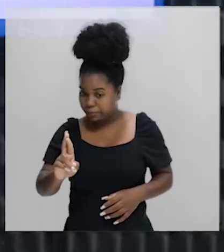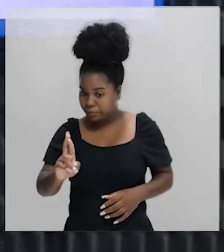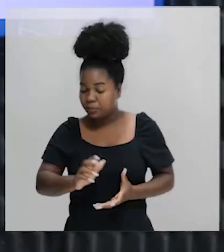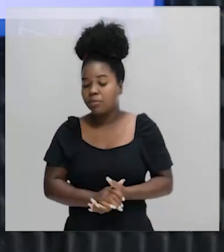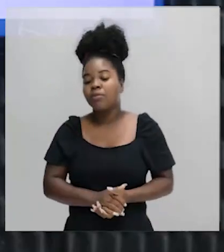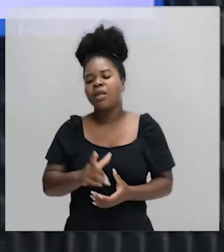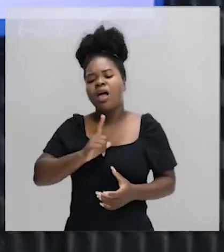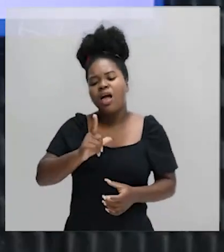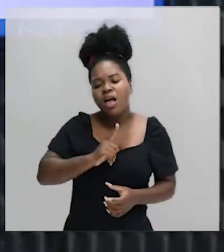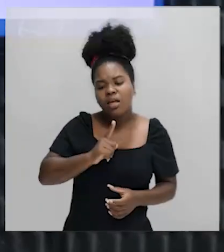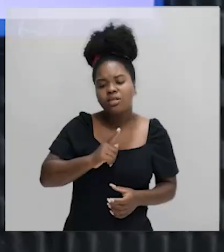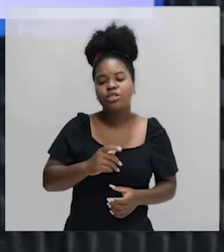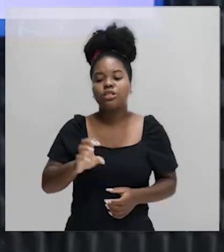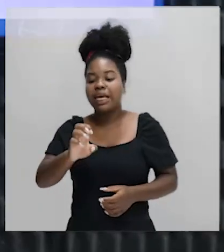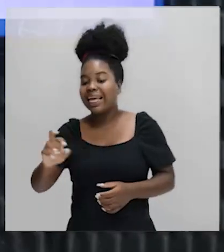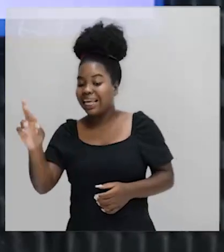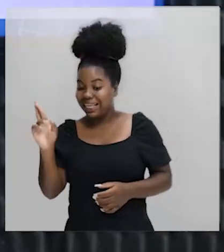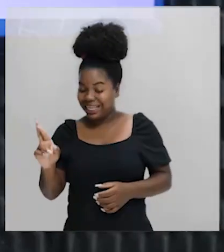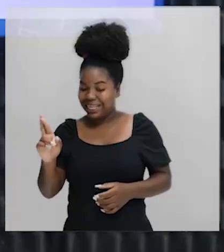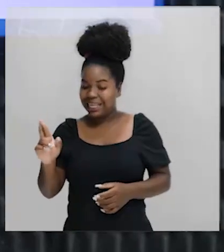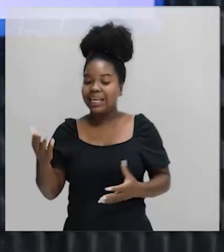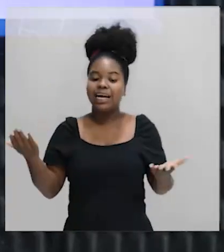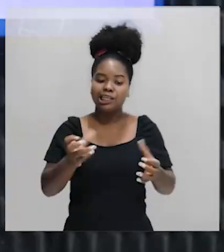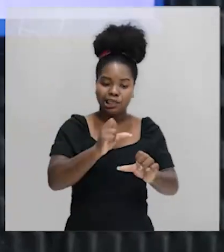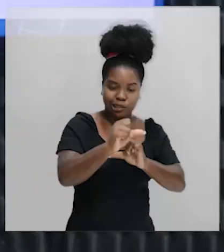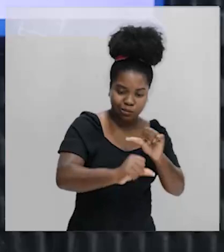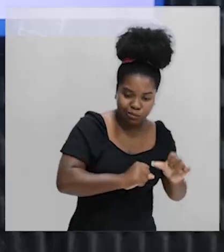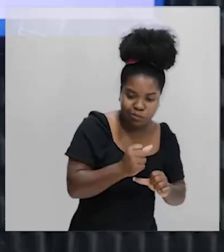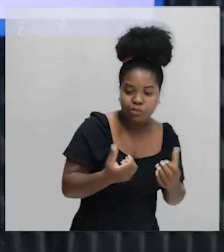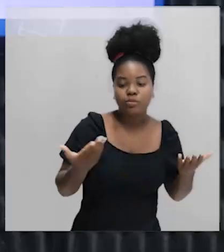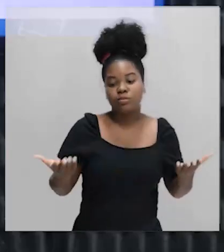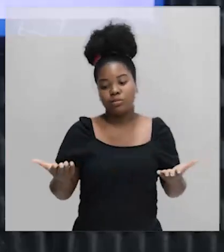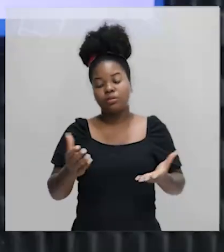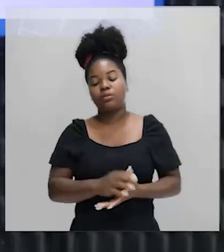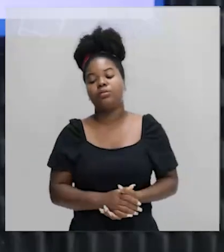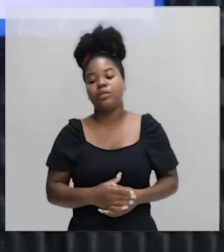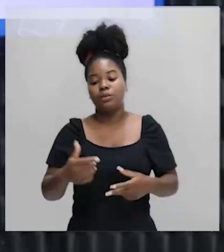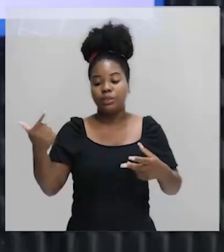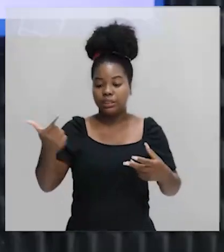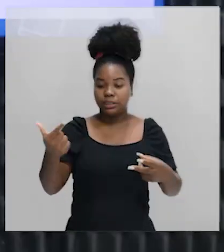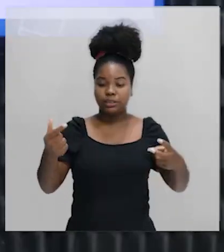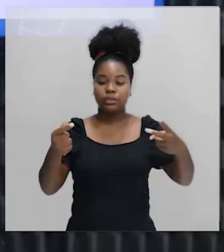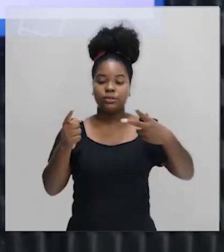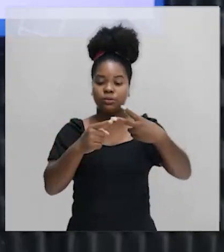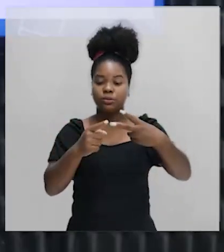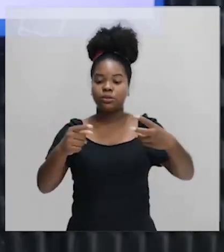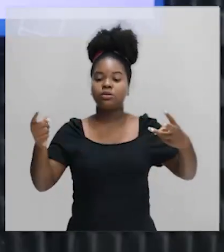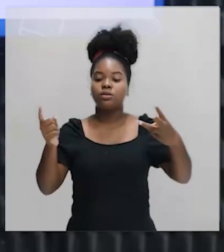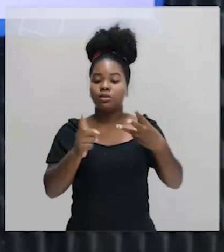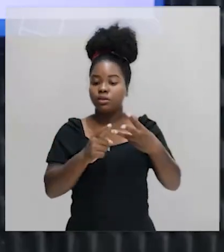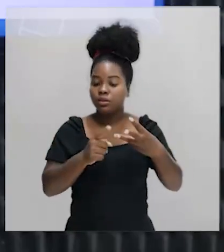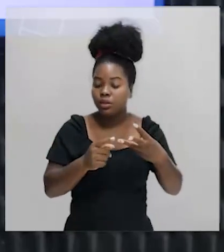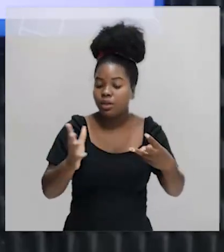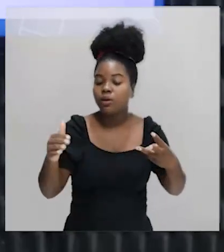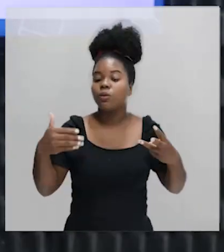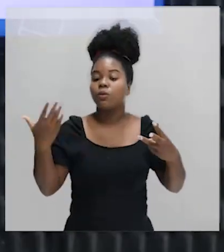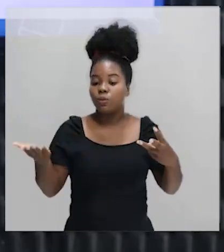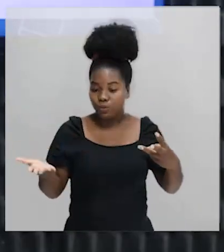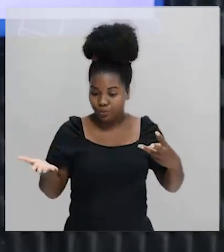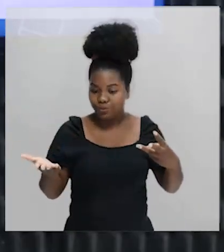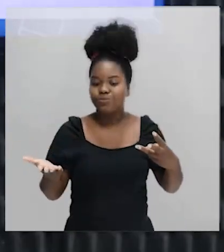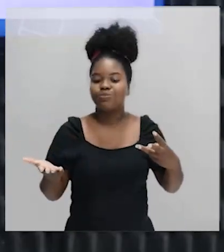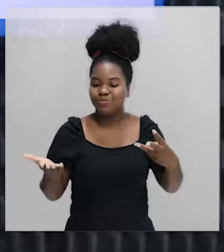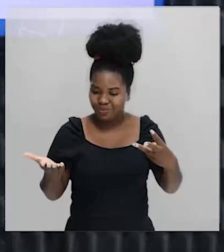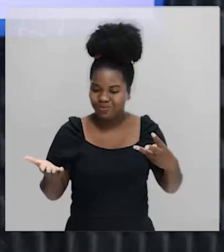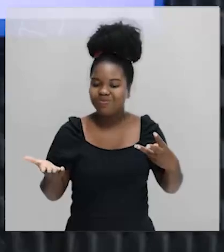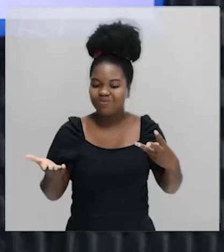aí tinha essa terminação ER. Por isso, ele também pertence à segunda conjugação. Quais são os verbos da terceira conjugação?